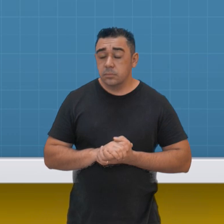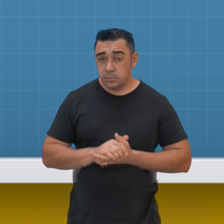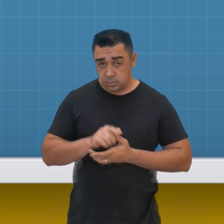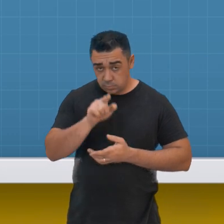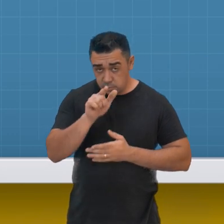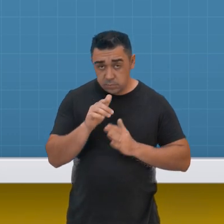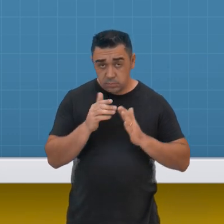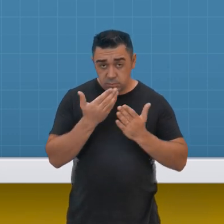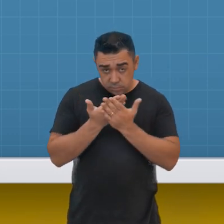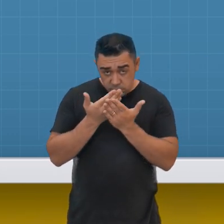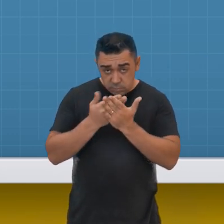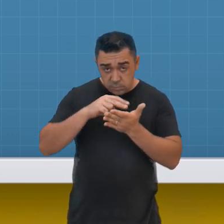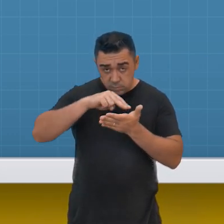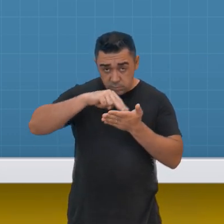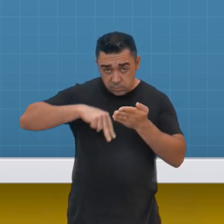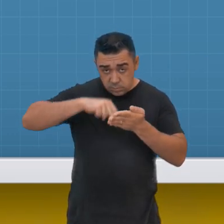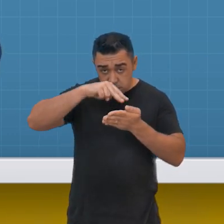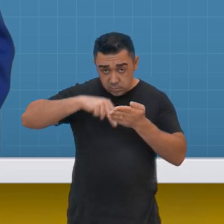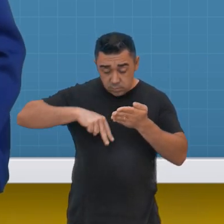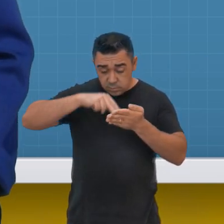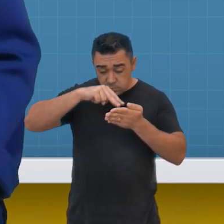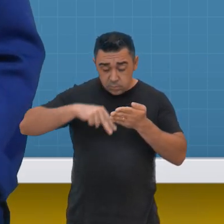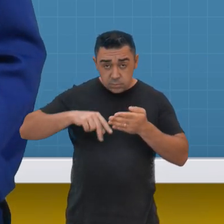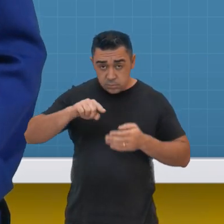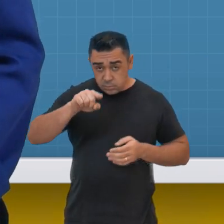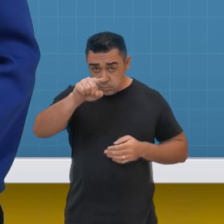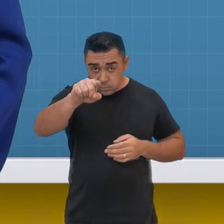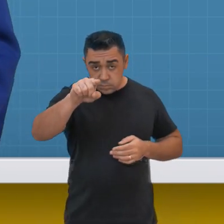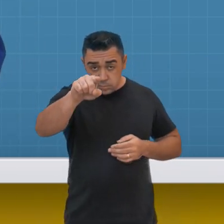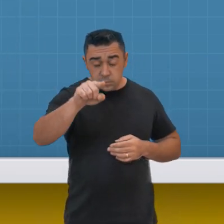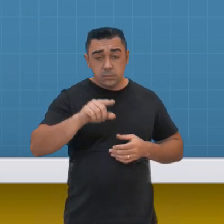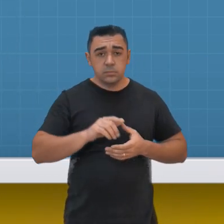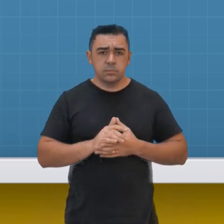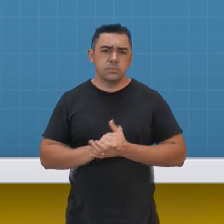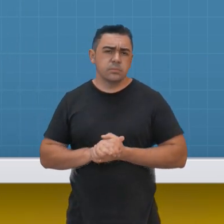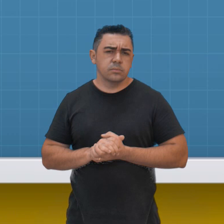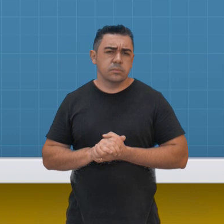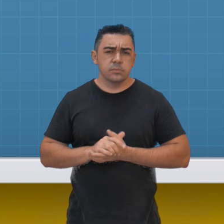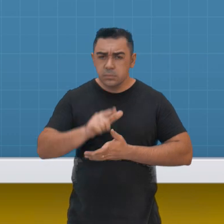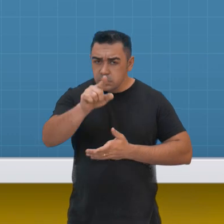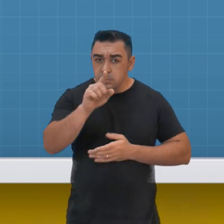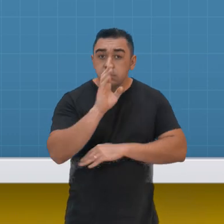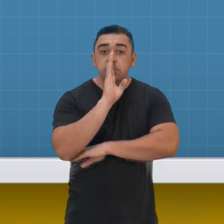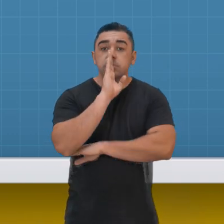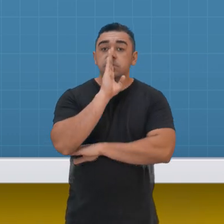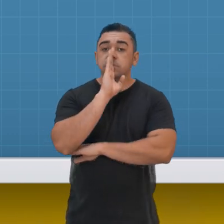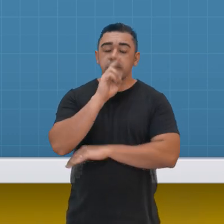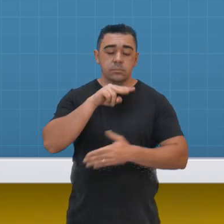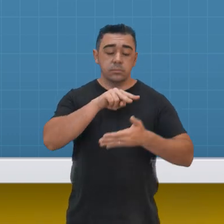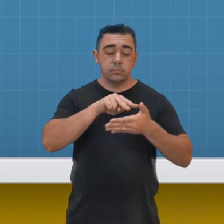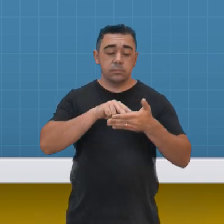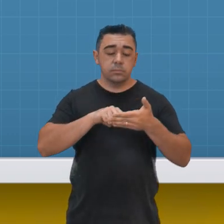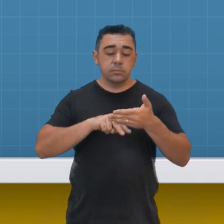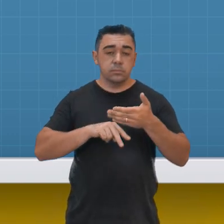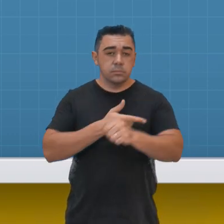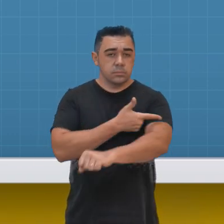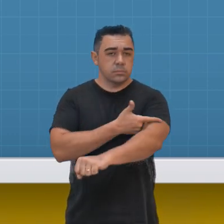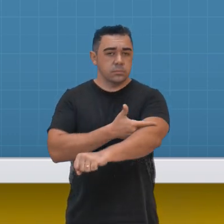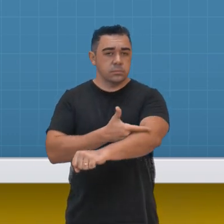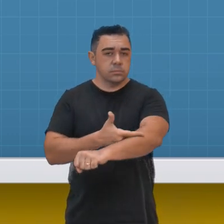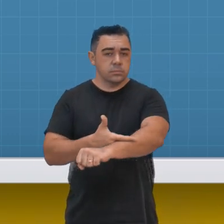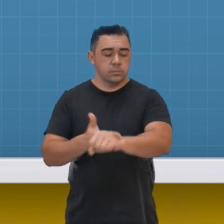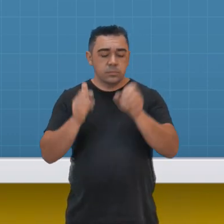Nessa aula de leitura que é dada a você, você faz silêncio?